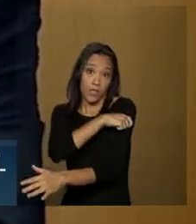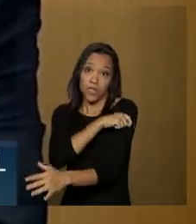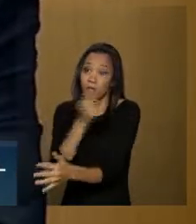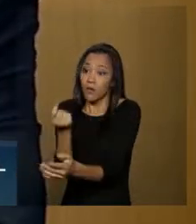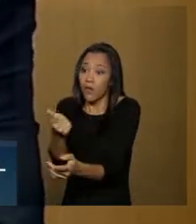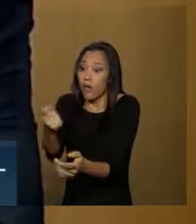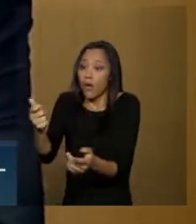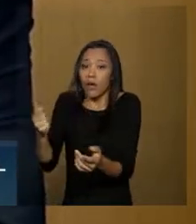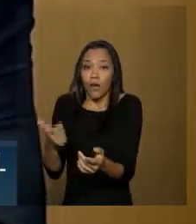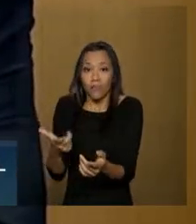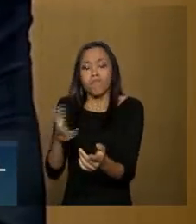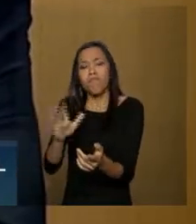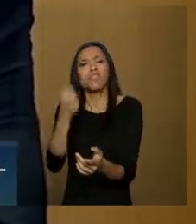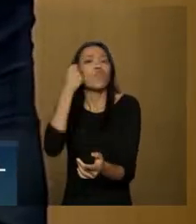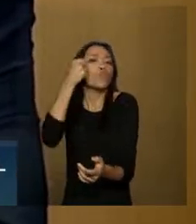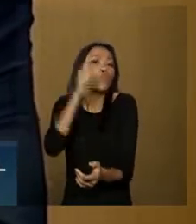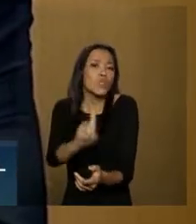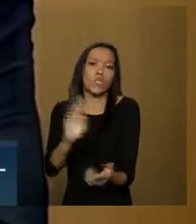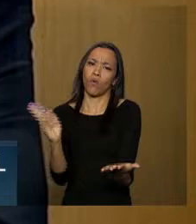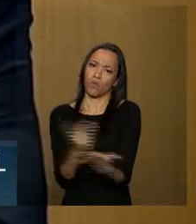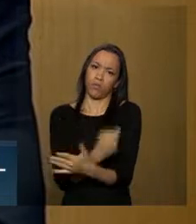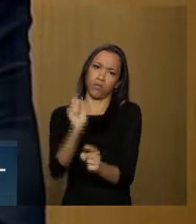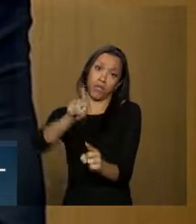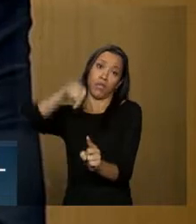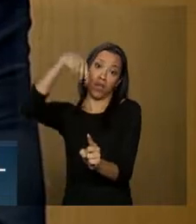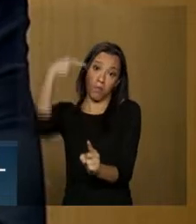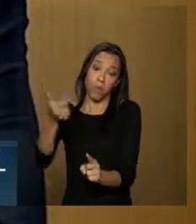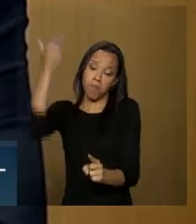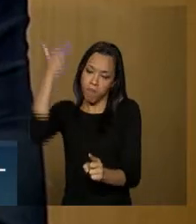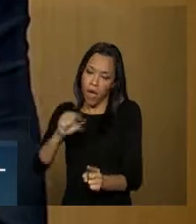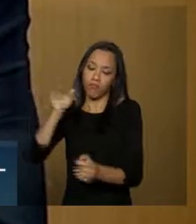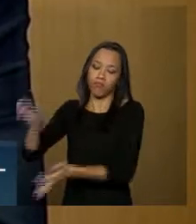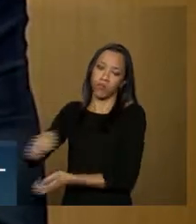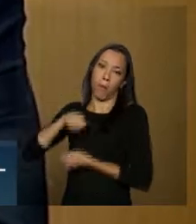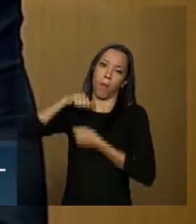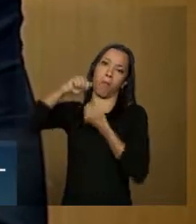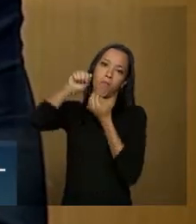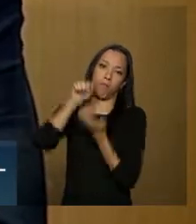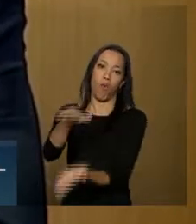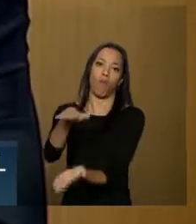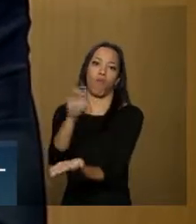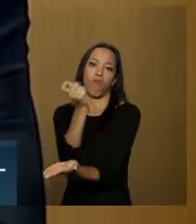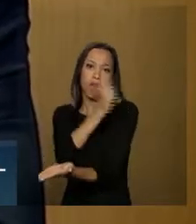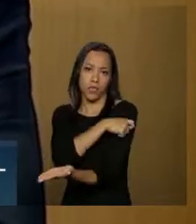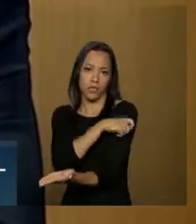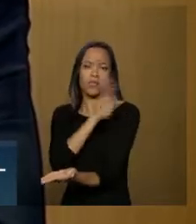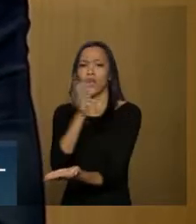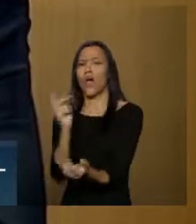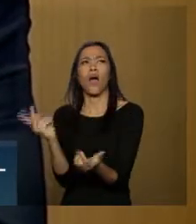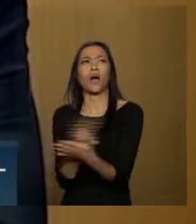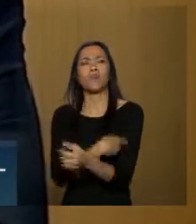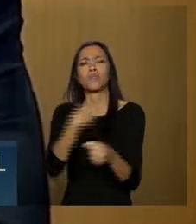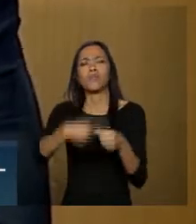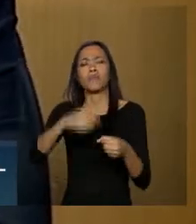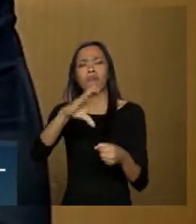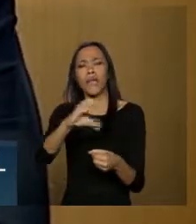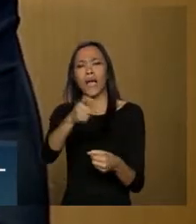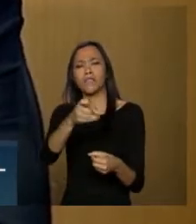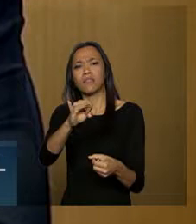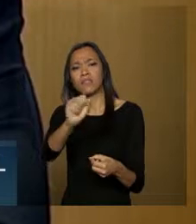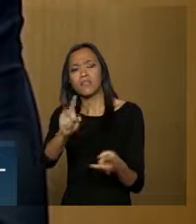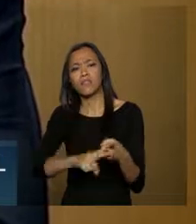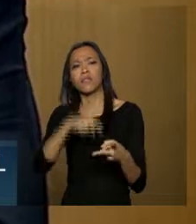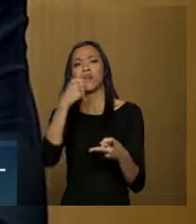unidades. Mas isso aconteceu num dia, no dia seguinte, aquelas mesmas unidades já tinham vacinas, aconteceu isso em Caxias, parece que hoje aconteceu um